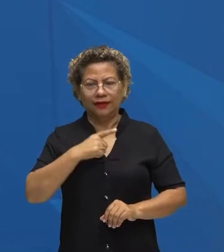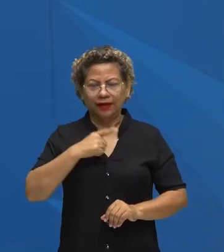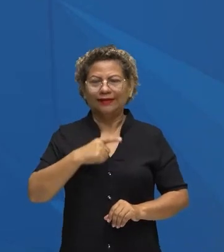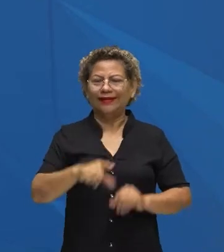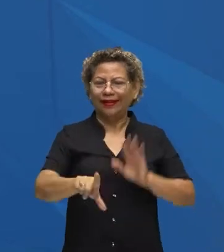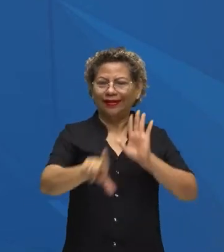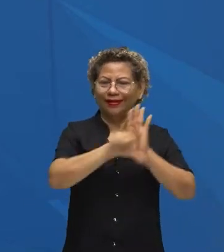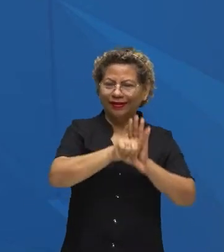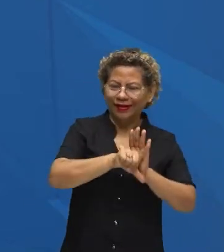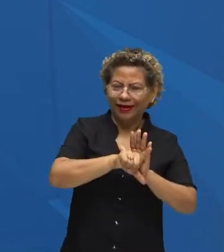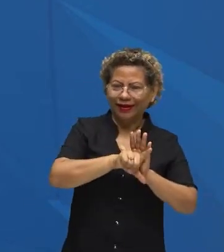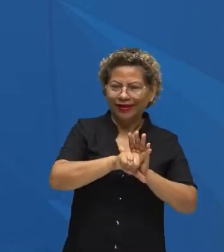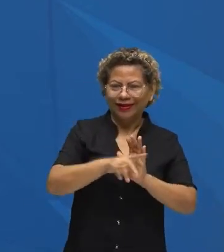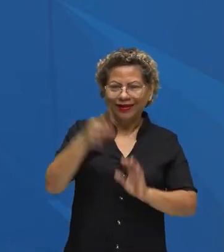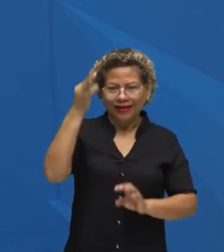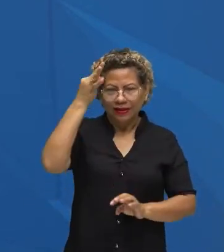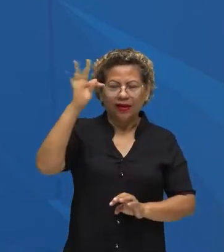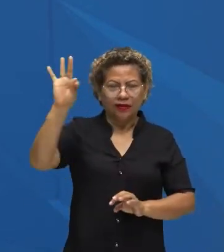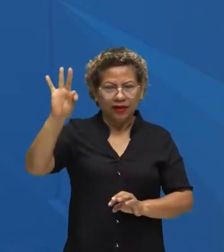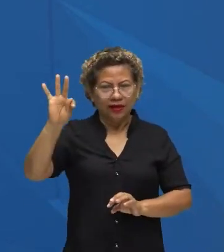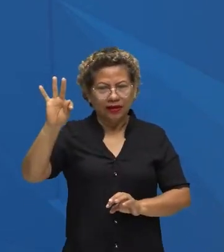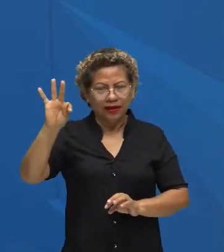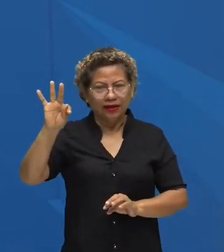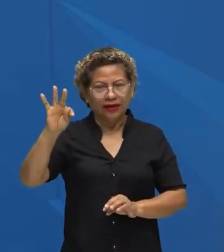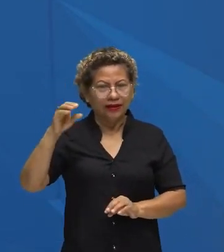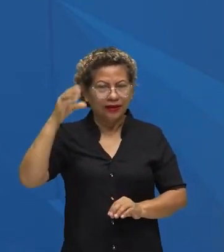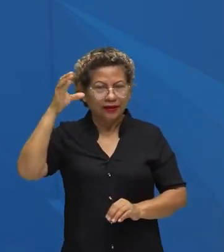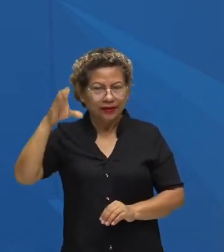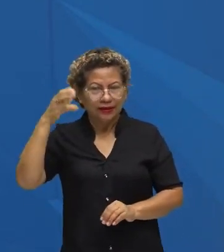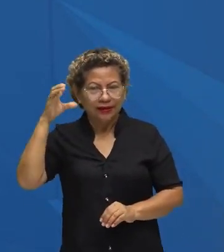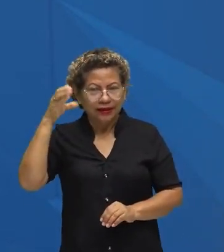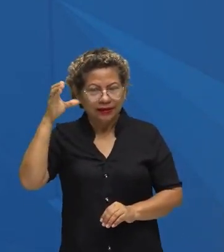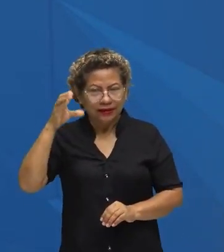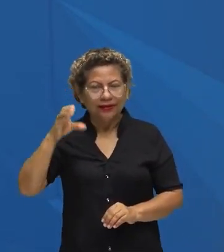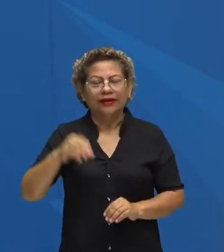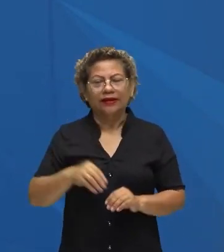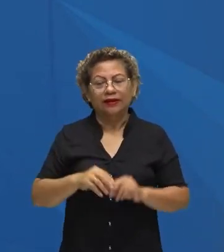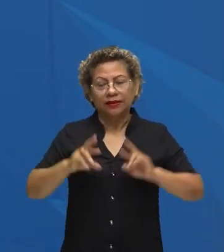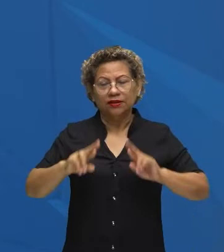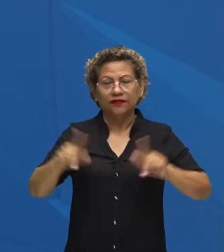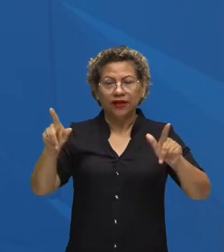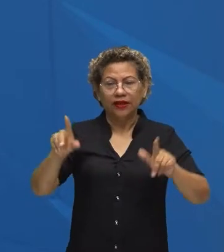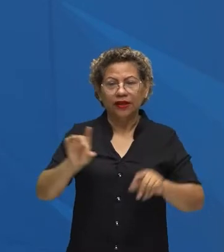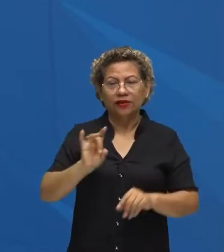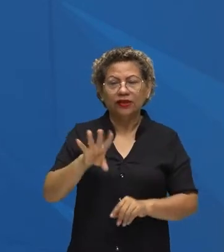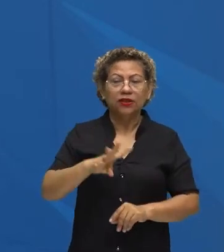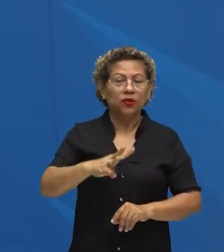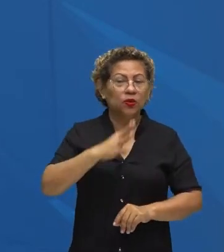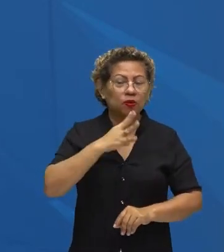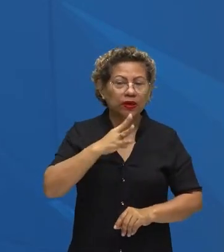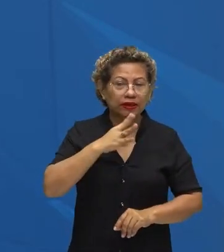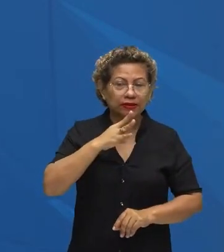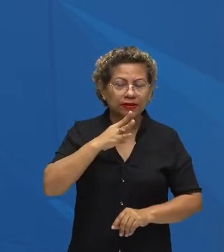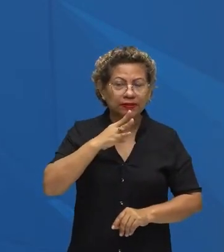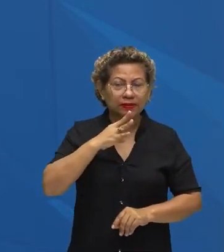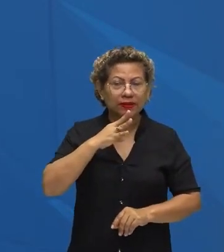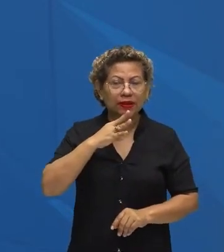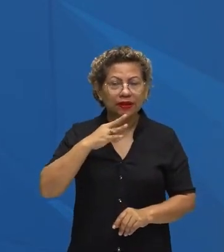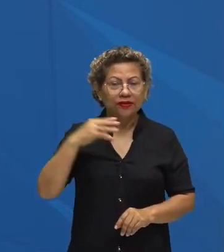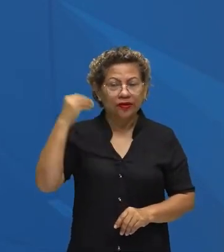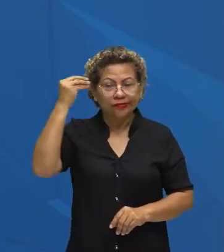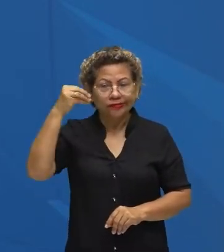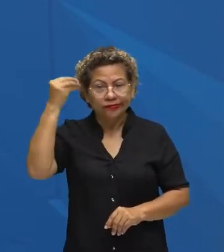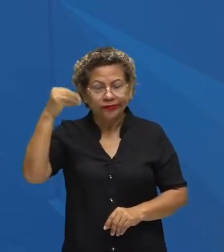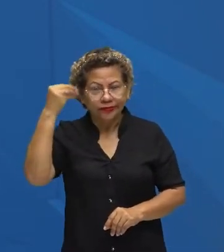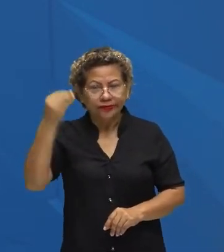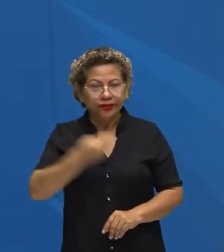leis, teorias, que é um conhecimento científico. Ele é diferente desse conhecimento empírico, desse conhecimento popular, como o